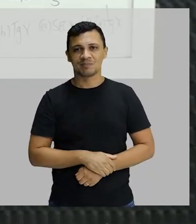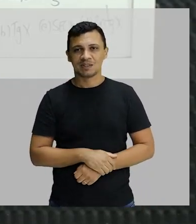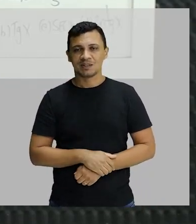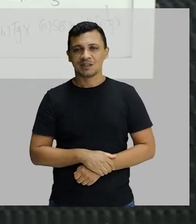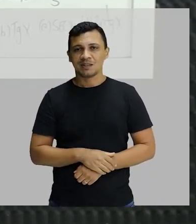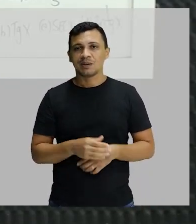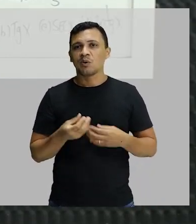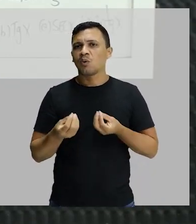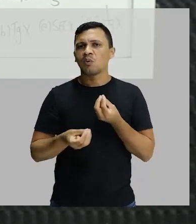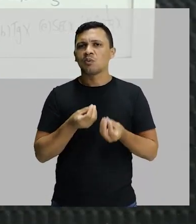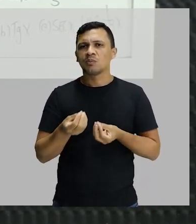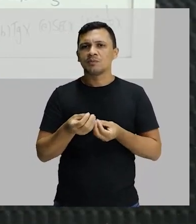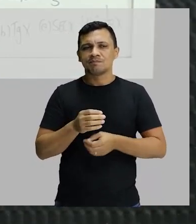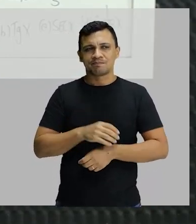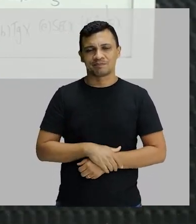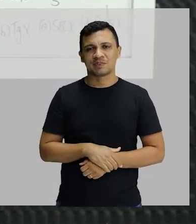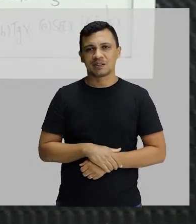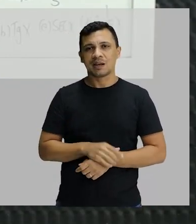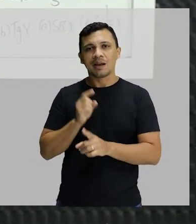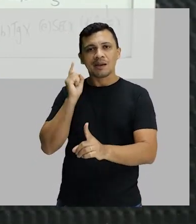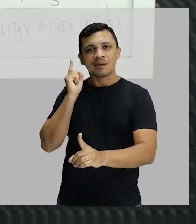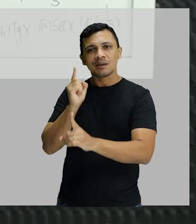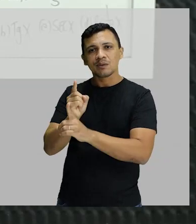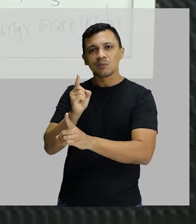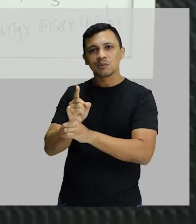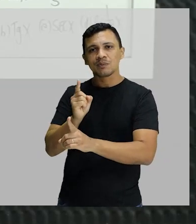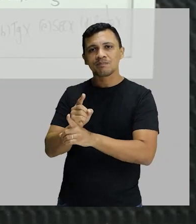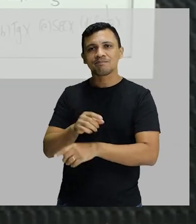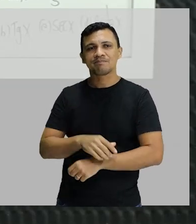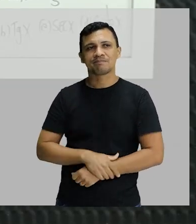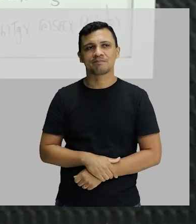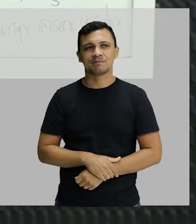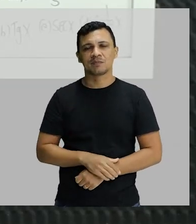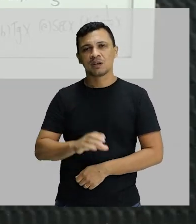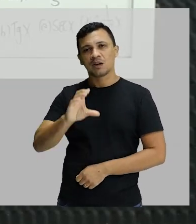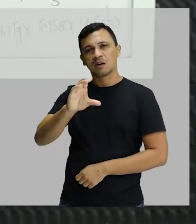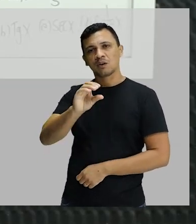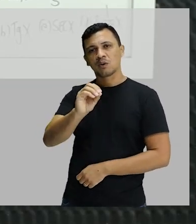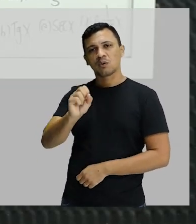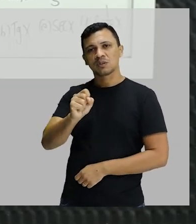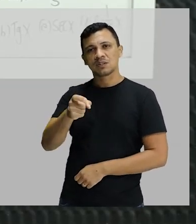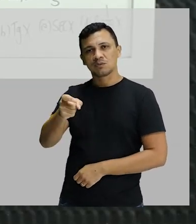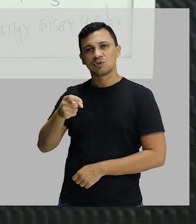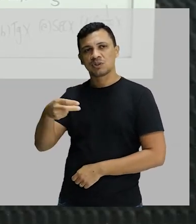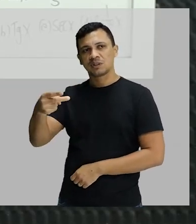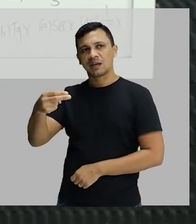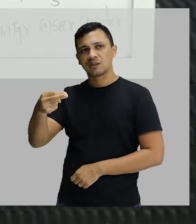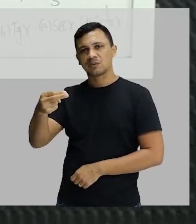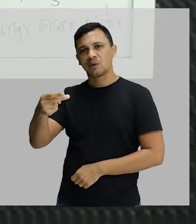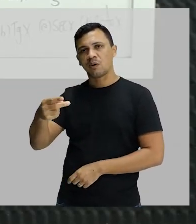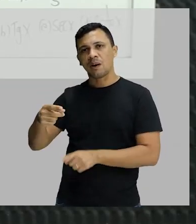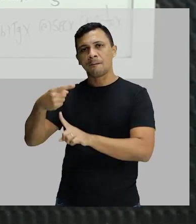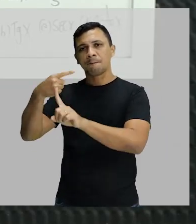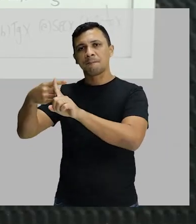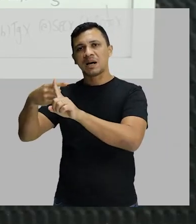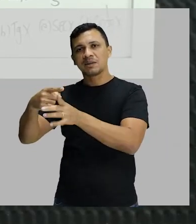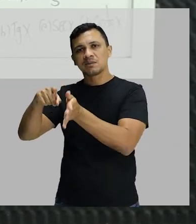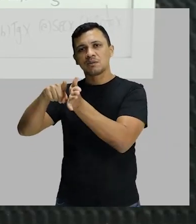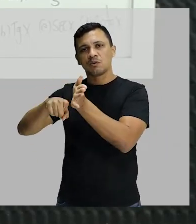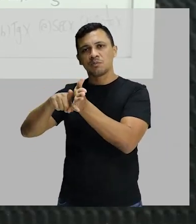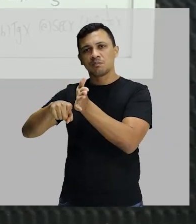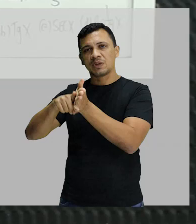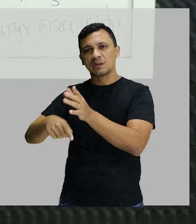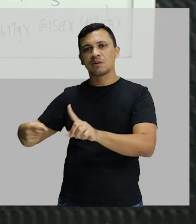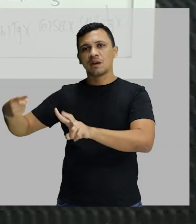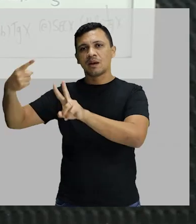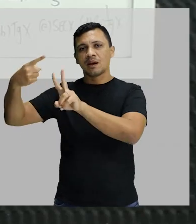ao quadrado, né? Então, o cosseno de x vai ser igual a mais ou menos a